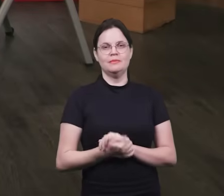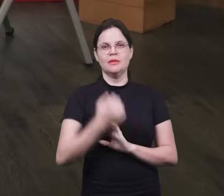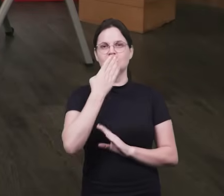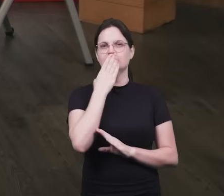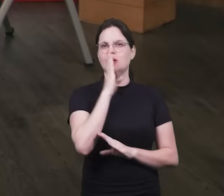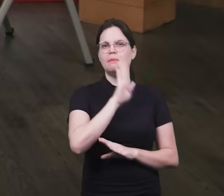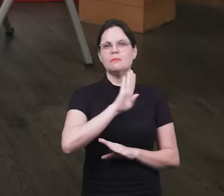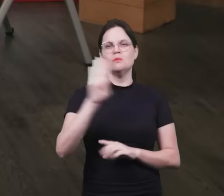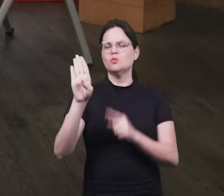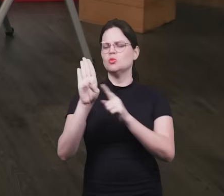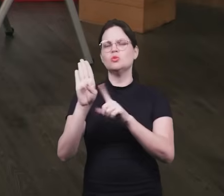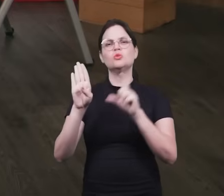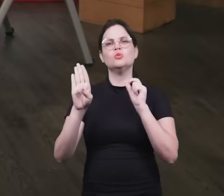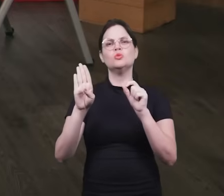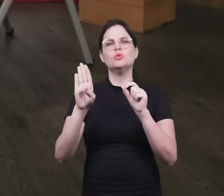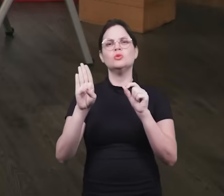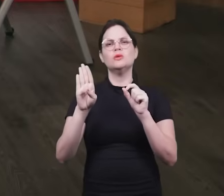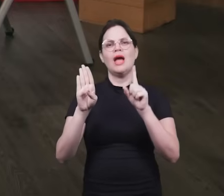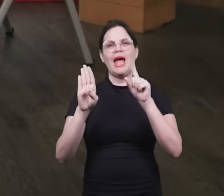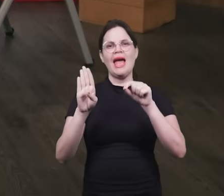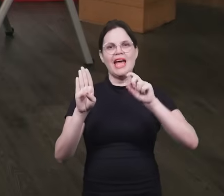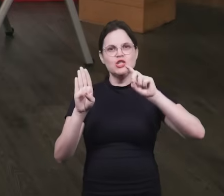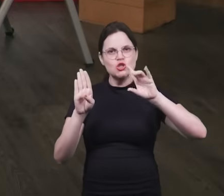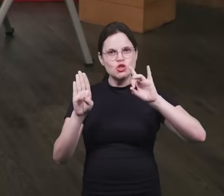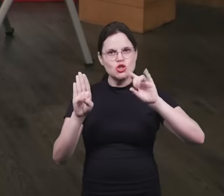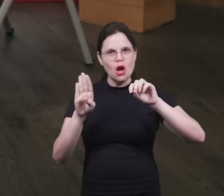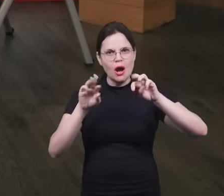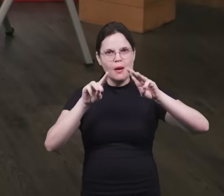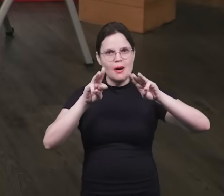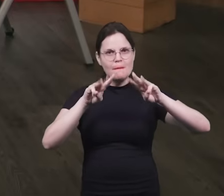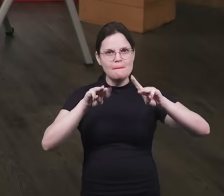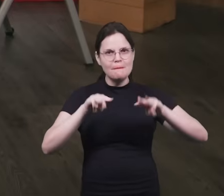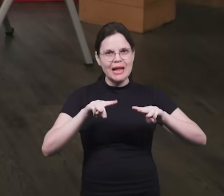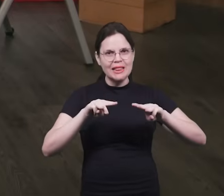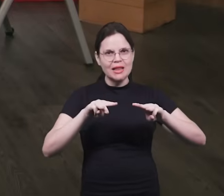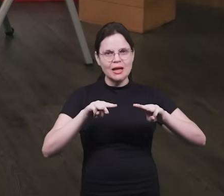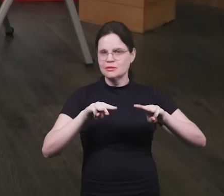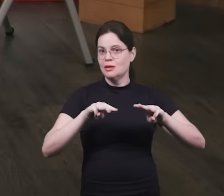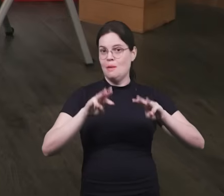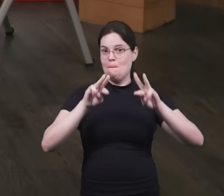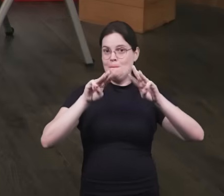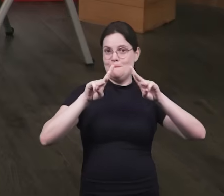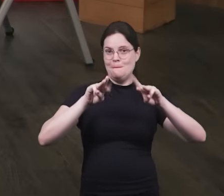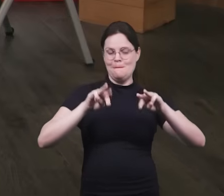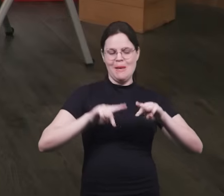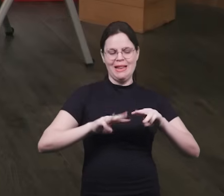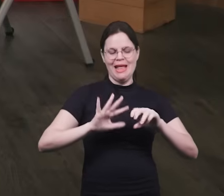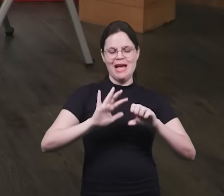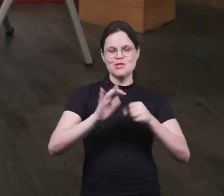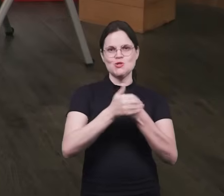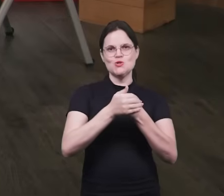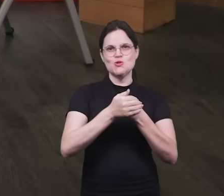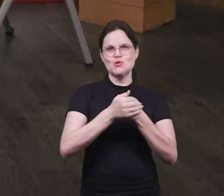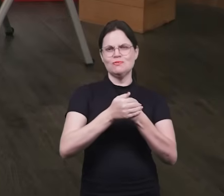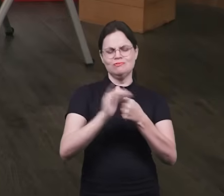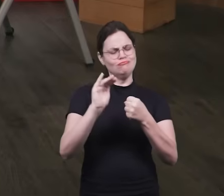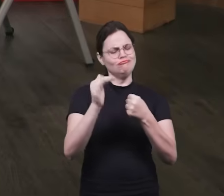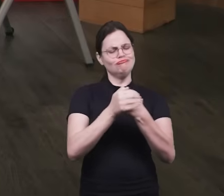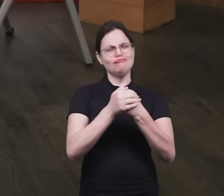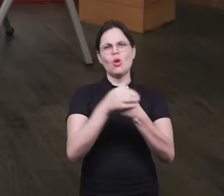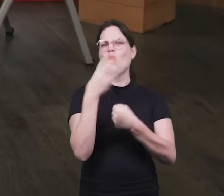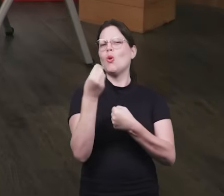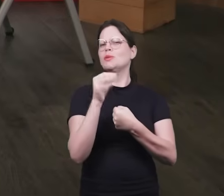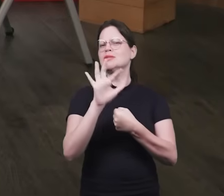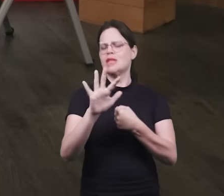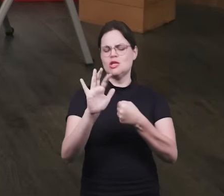que a promessa não seria simplesmente um maná, mas um maná escondido. O que seria esse detalhe do maná